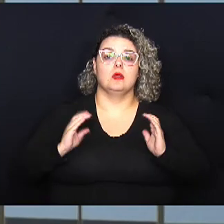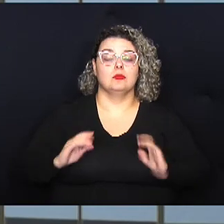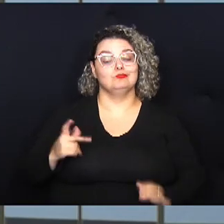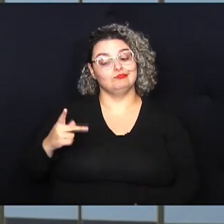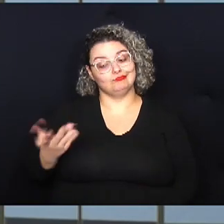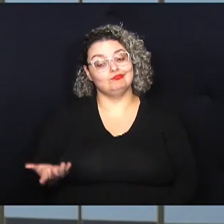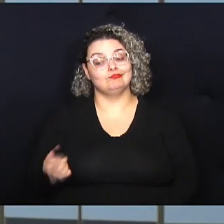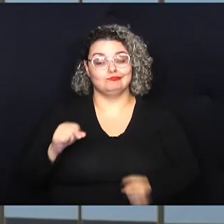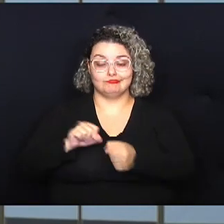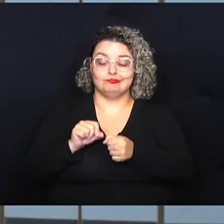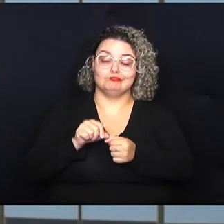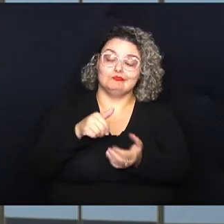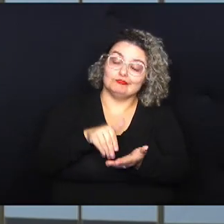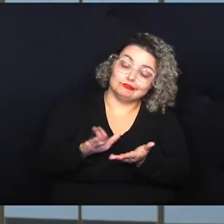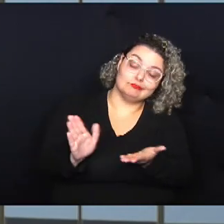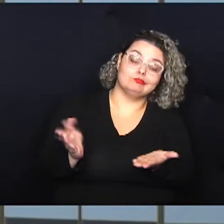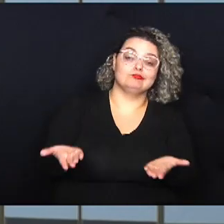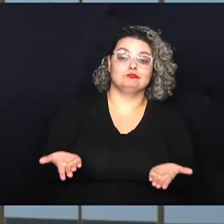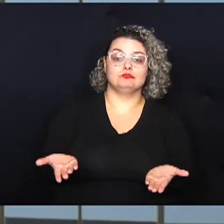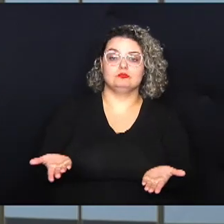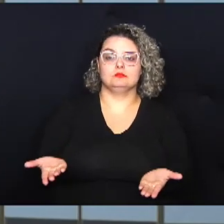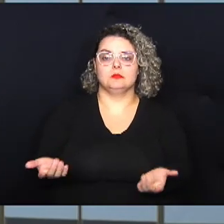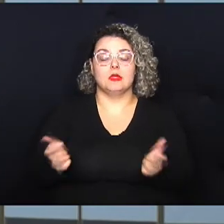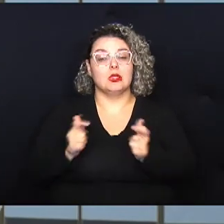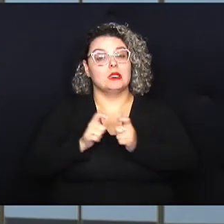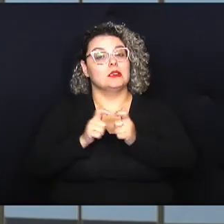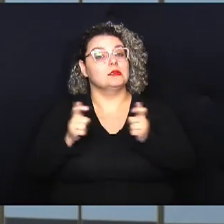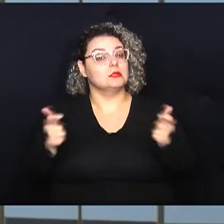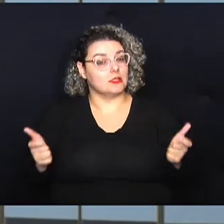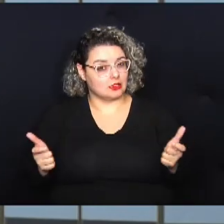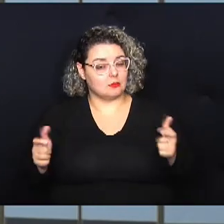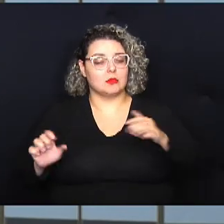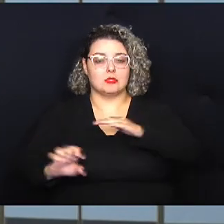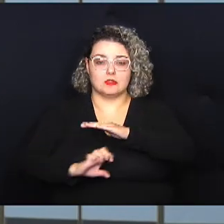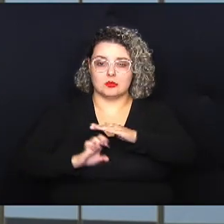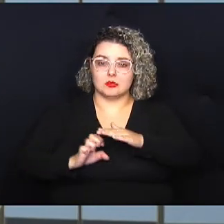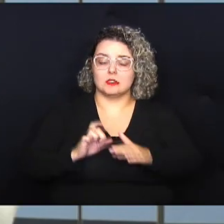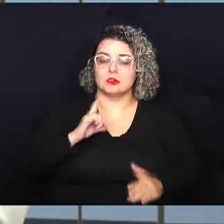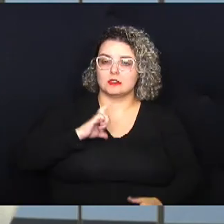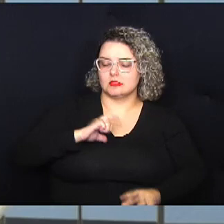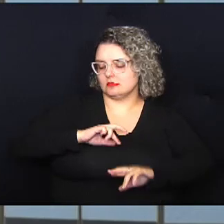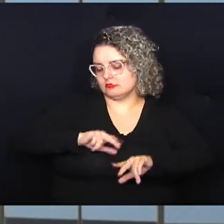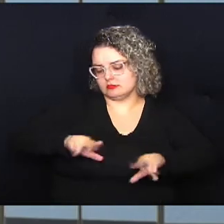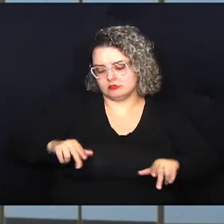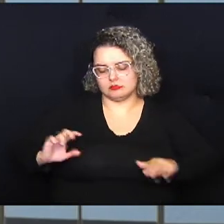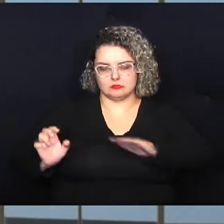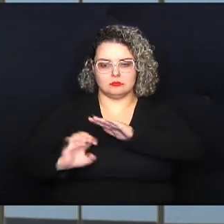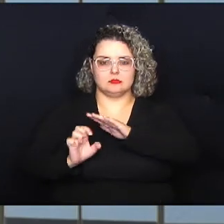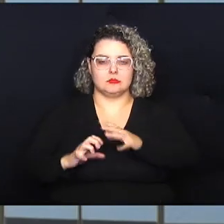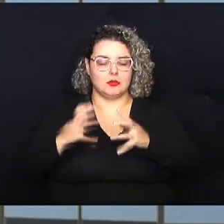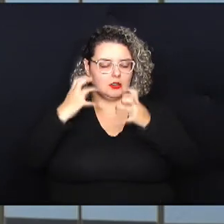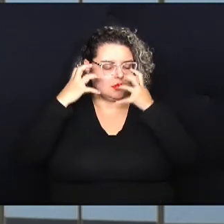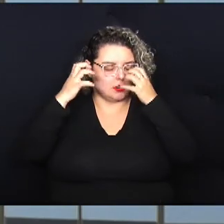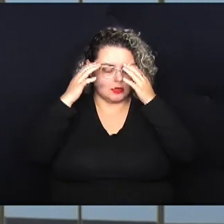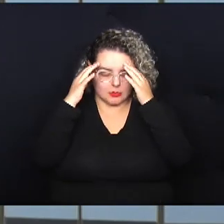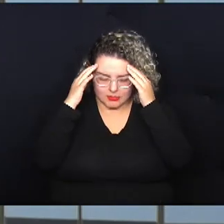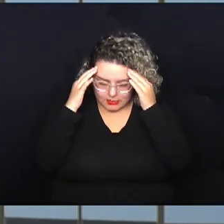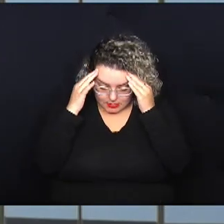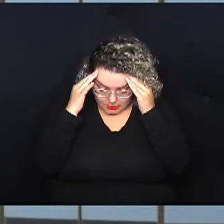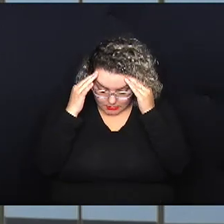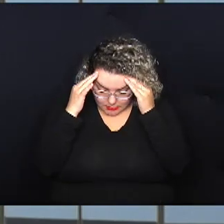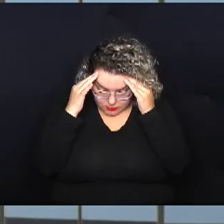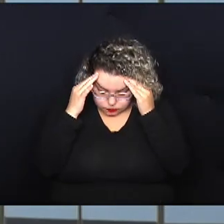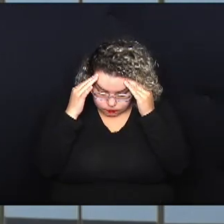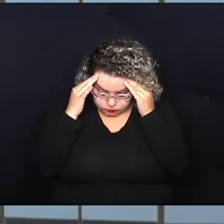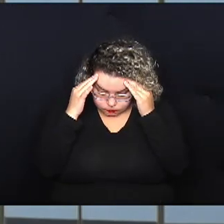fazer com que ela se desligue. E na maioria das empresas, né, existem muitas empresas que é esse estresse total, não existe essa